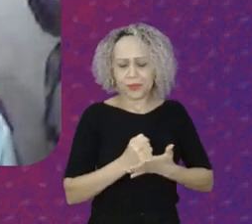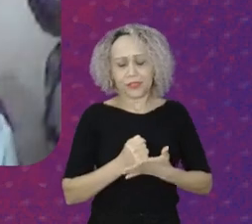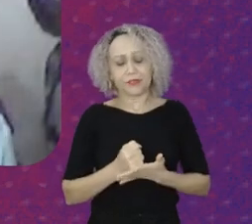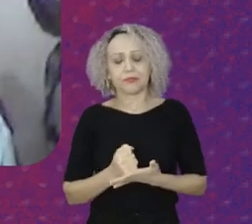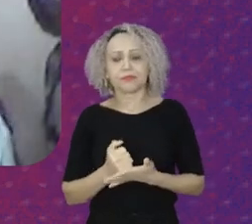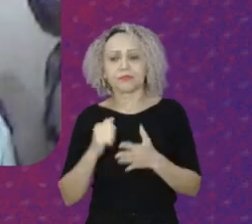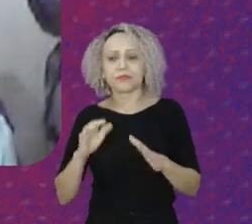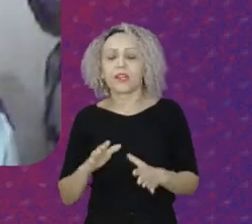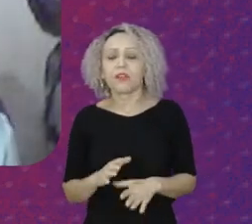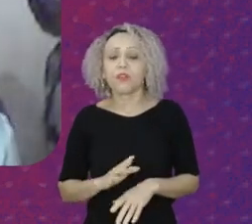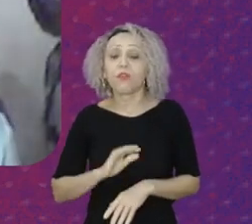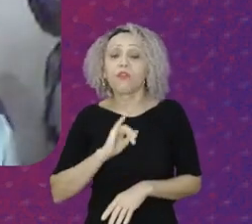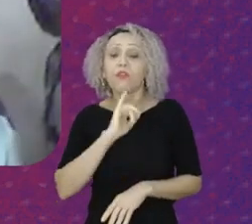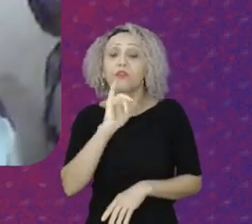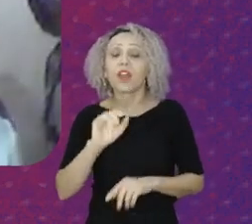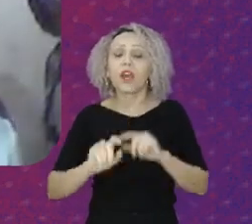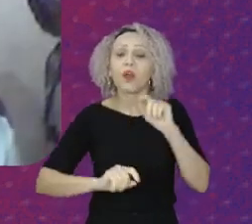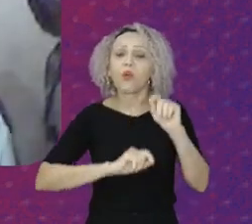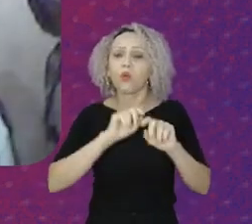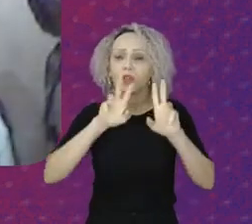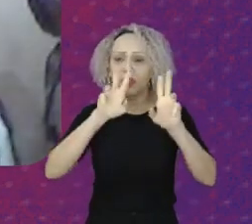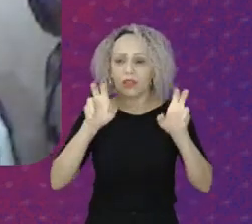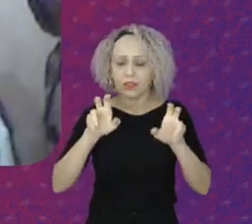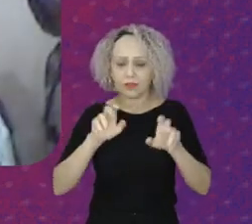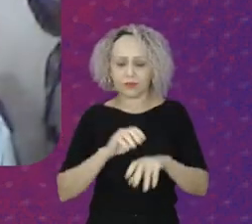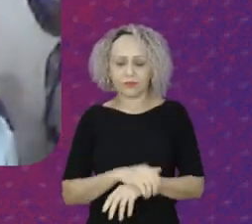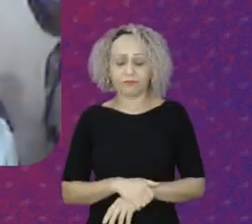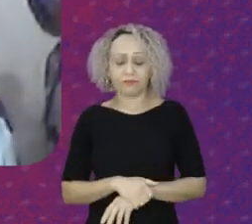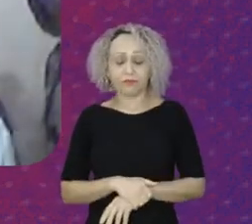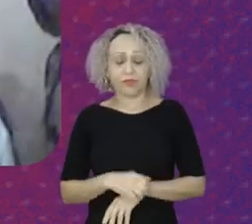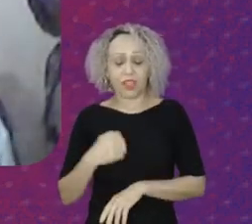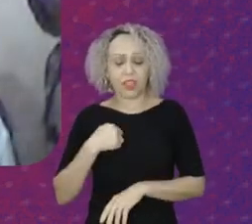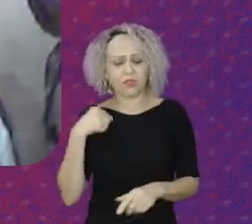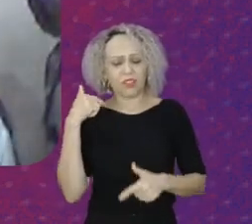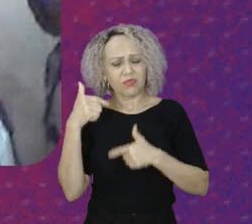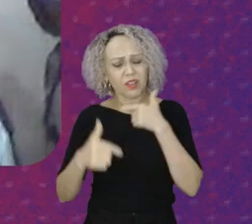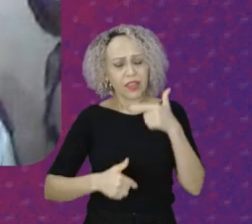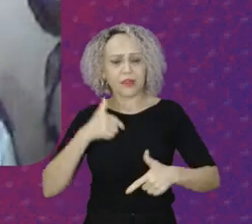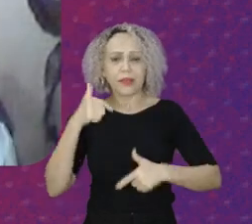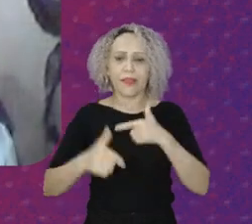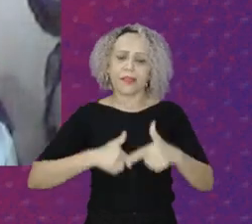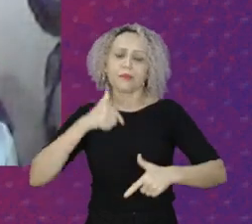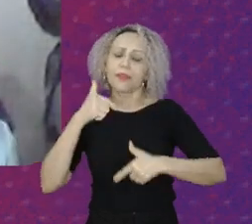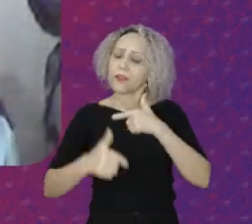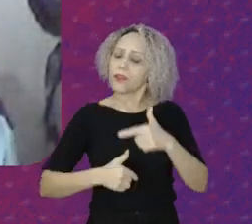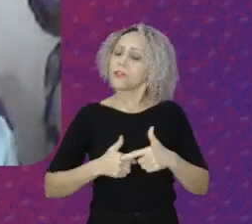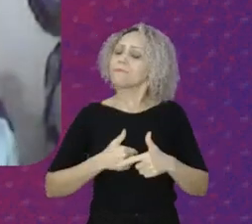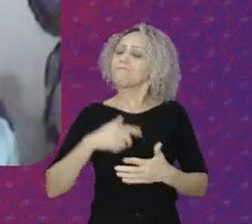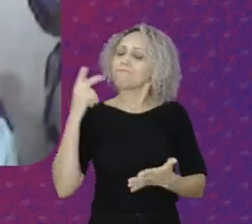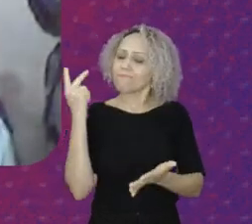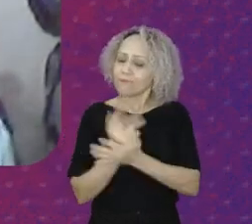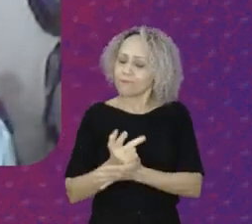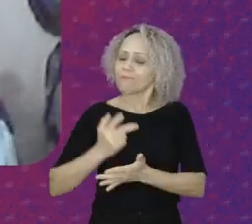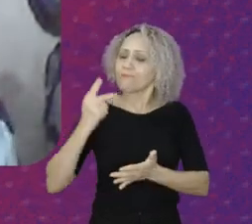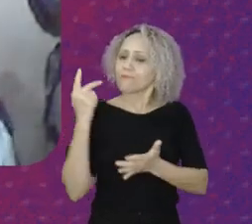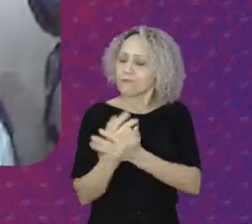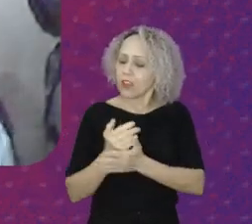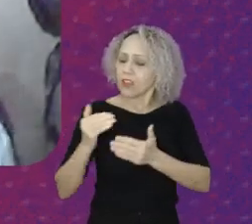colocando uma questão, de que essa eu trabalhei muito e vou continuar trabalhando. As